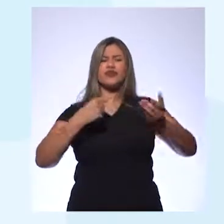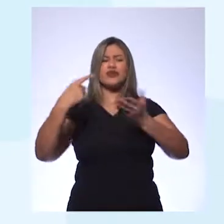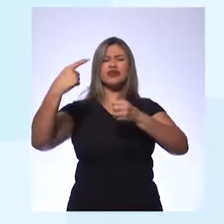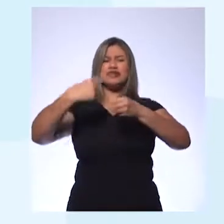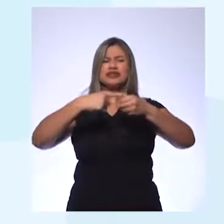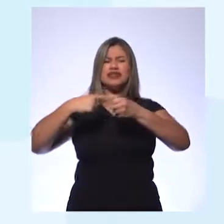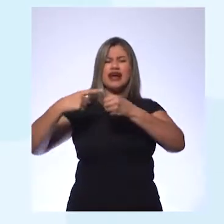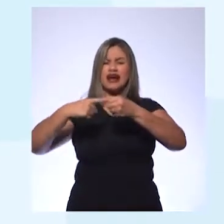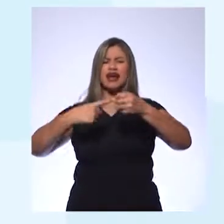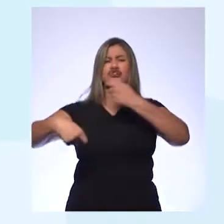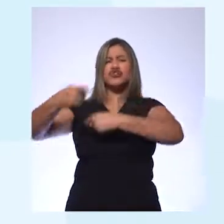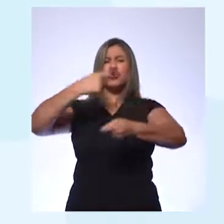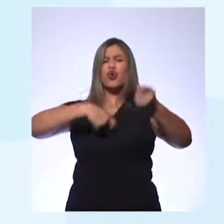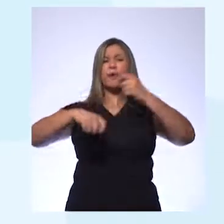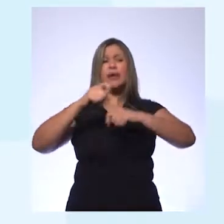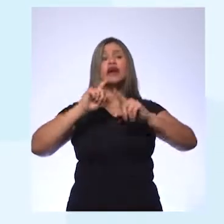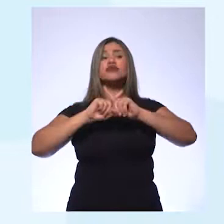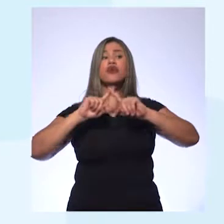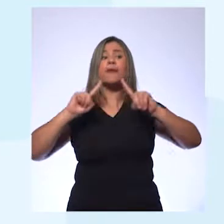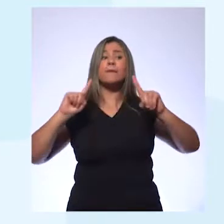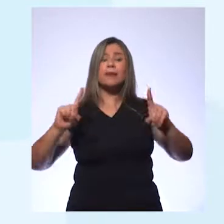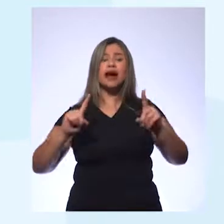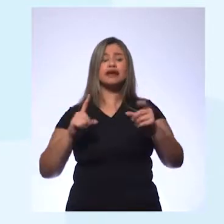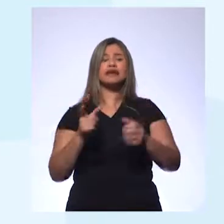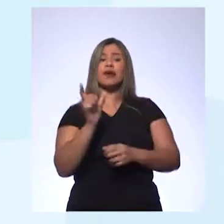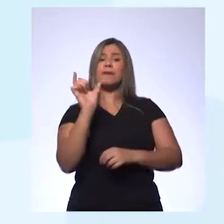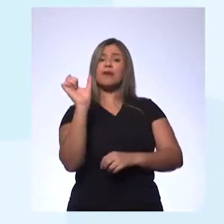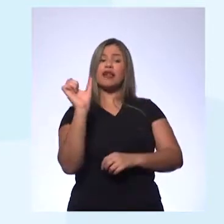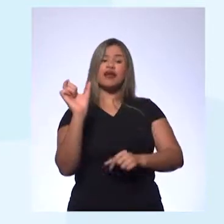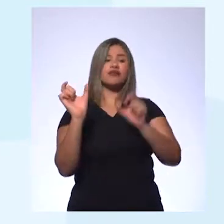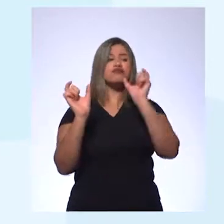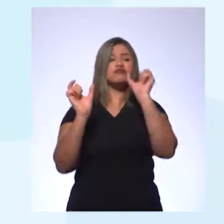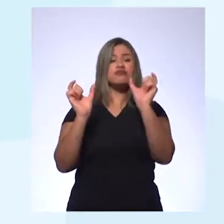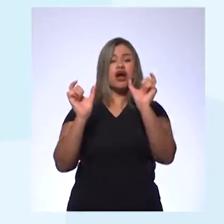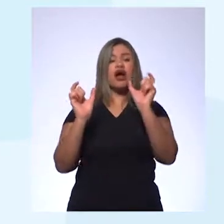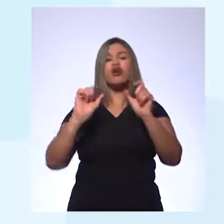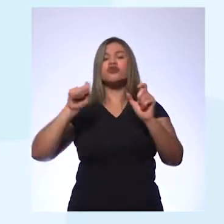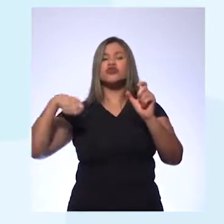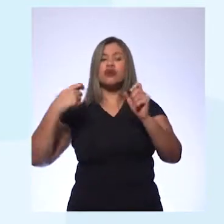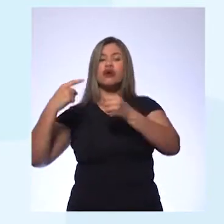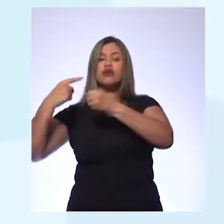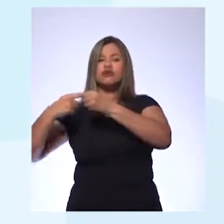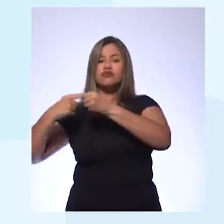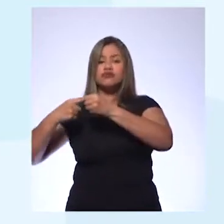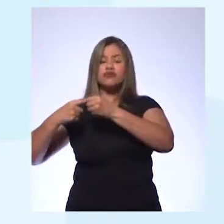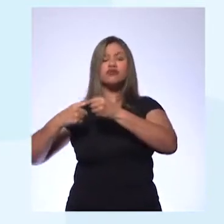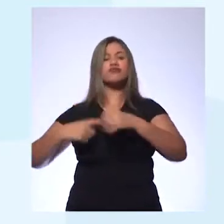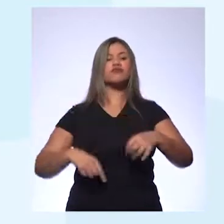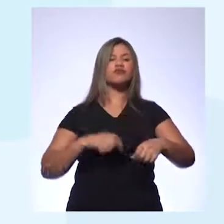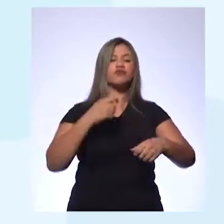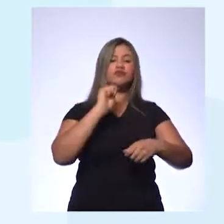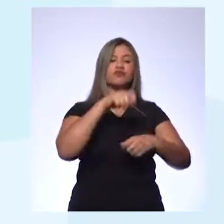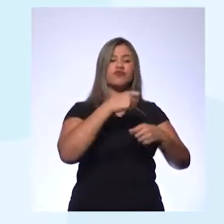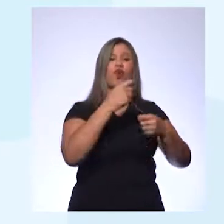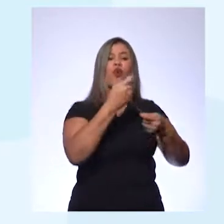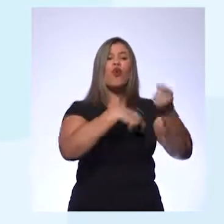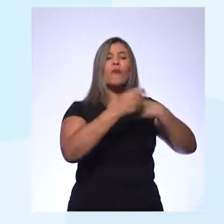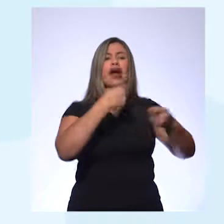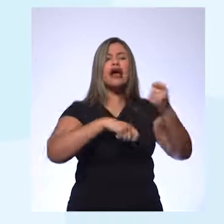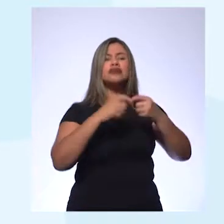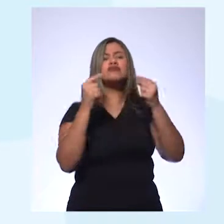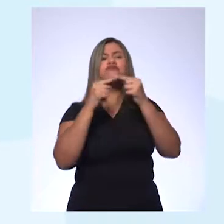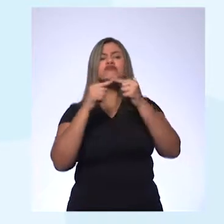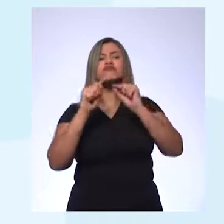falamos de comércio mas eu gostaria de saber assim o que vem à sua mente quando você ouve as palavras cidade e Comércio